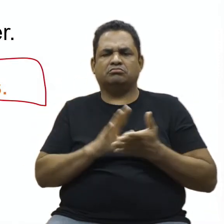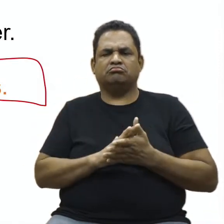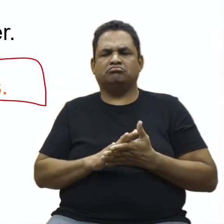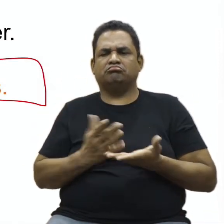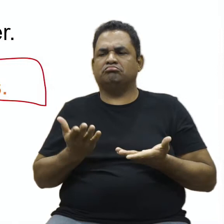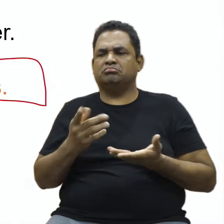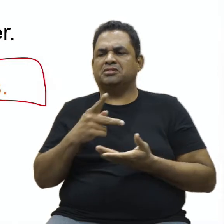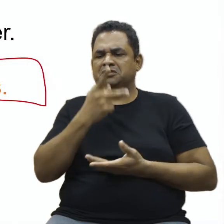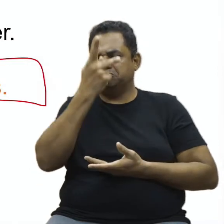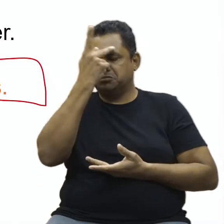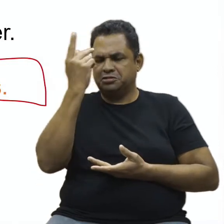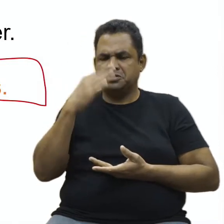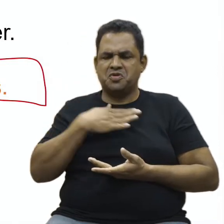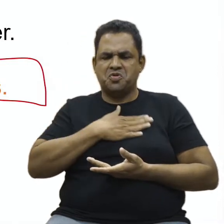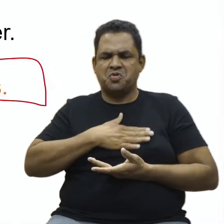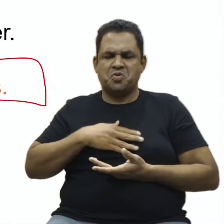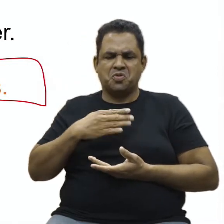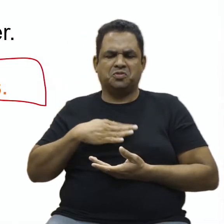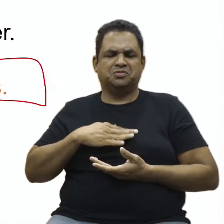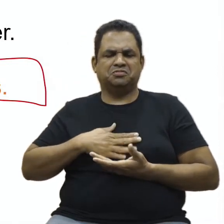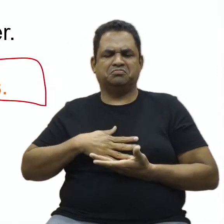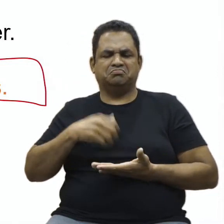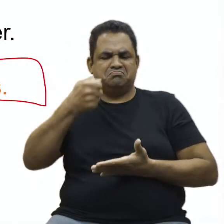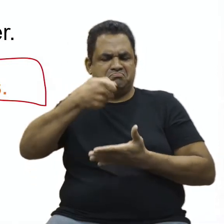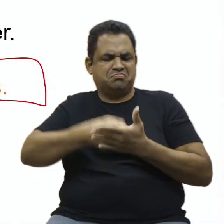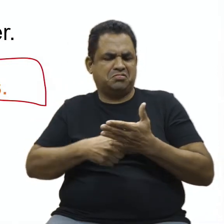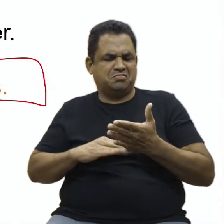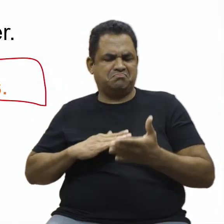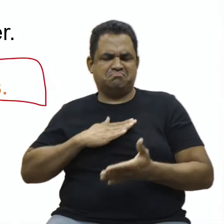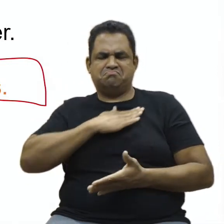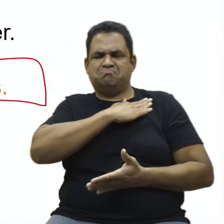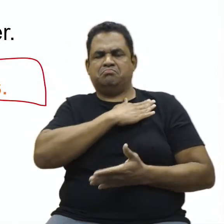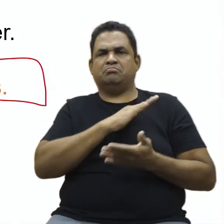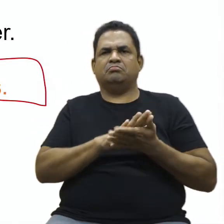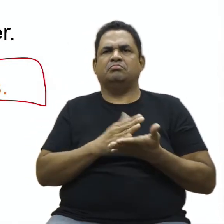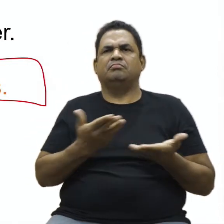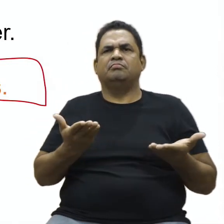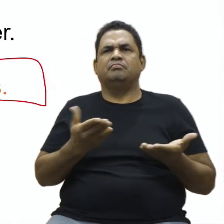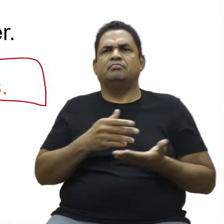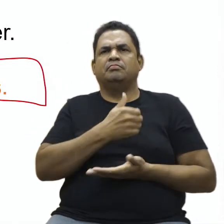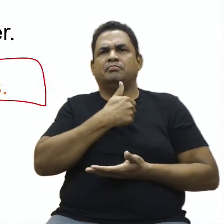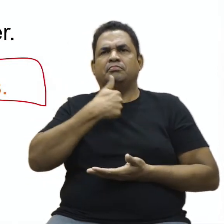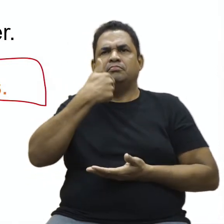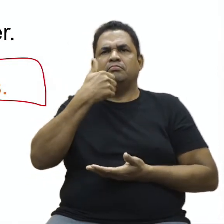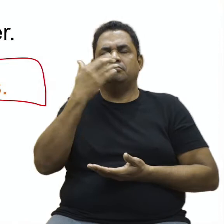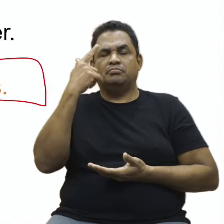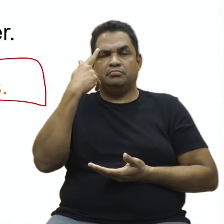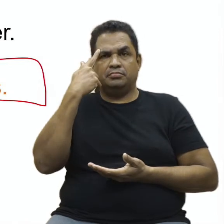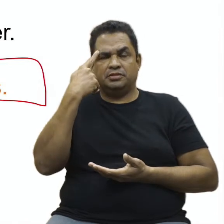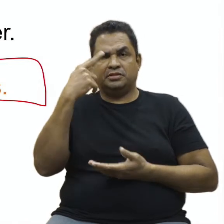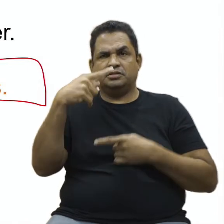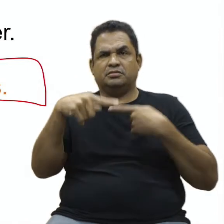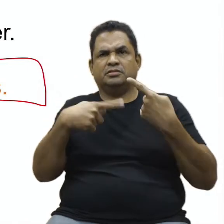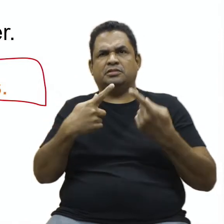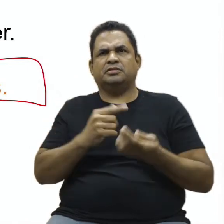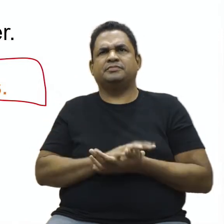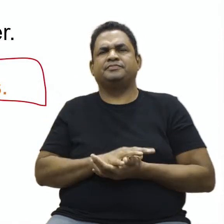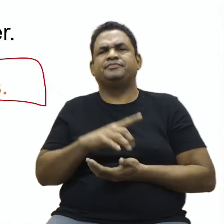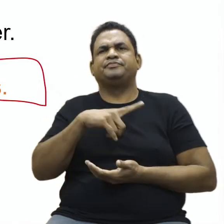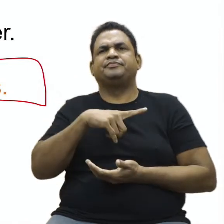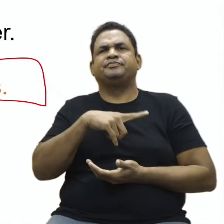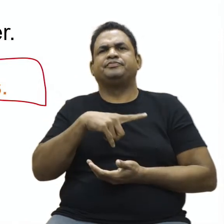amarra no autoritarismo, né? Enfim, vamos pensar melhor sobre isso depois. Muito bem, existe também,